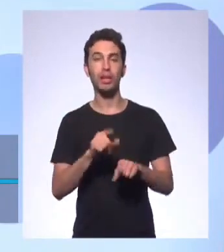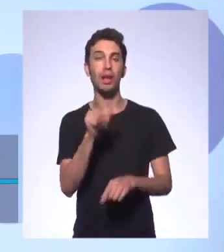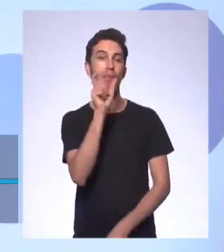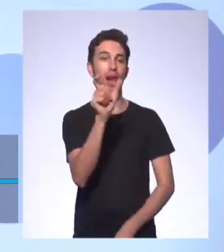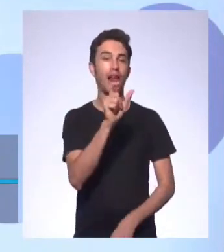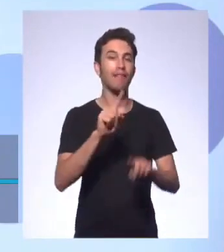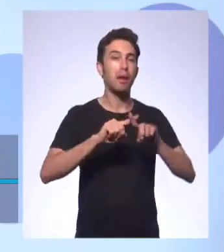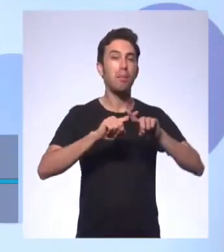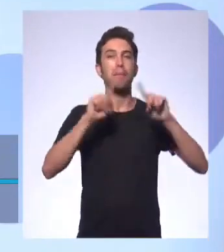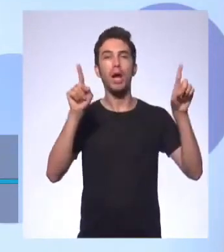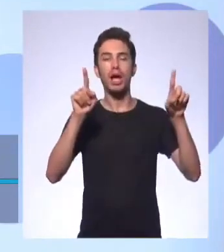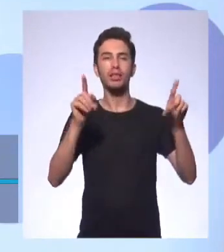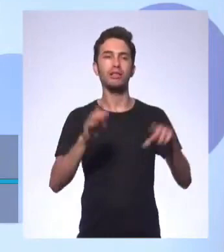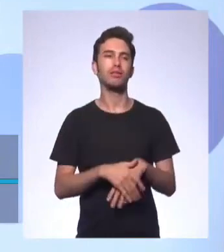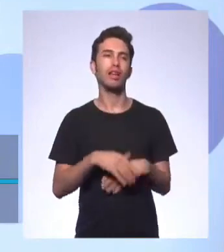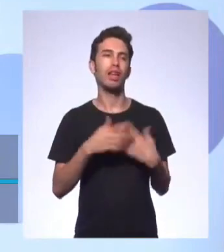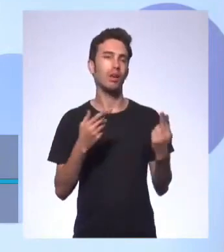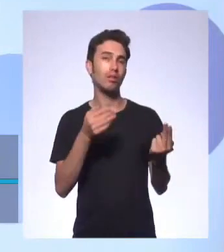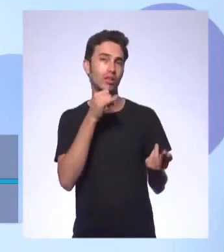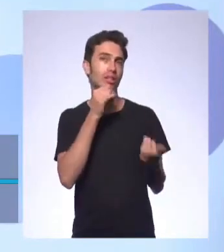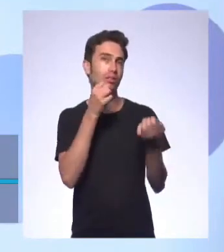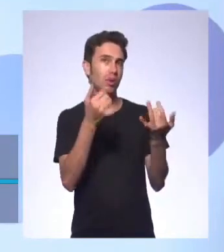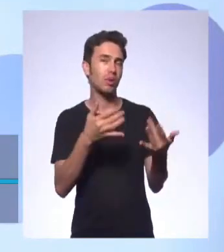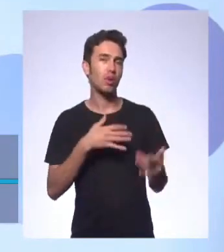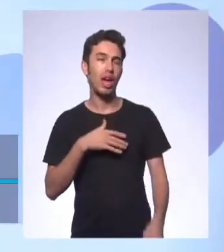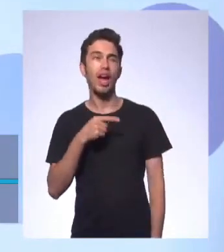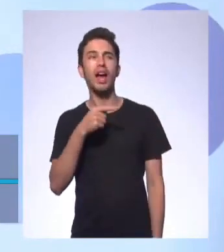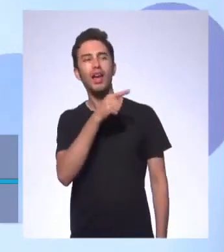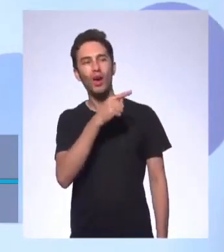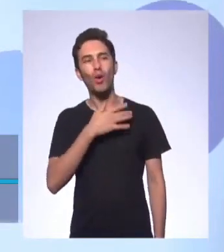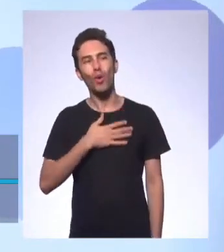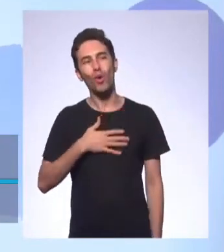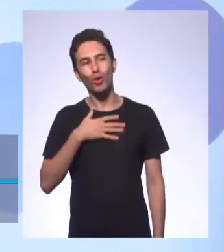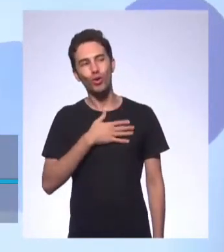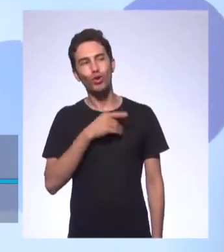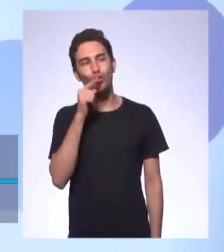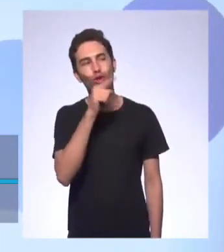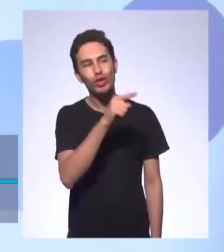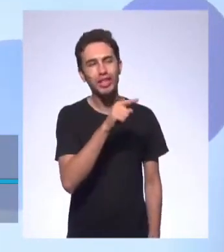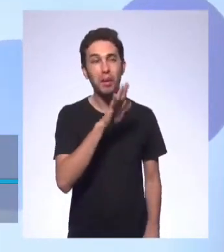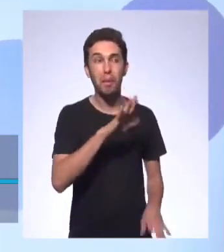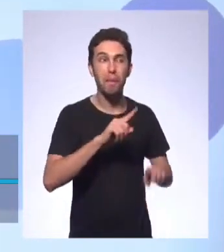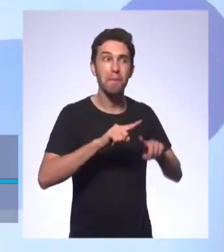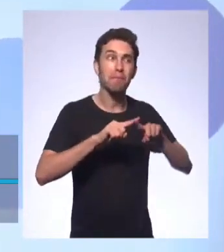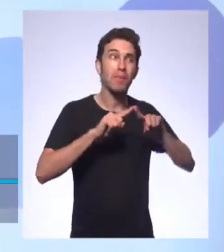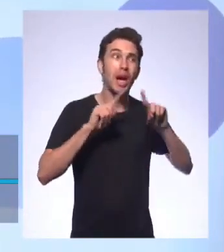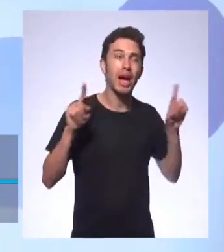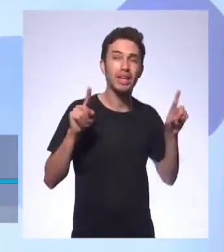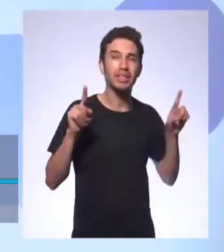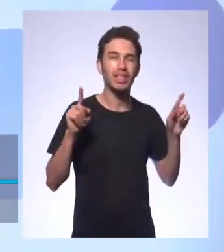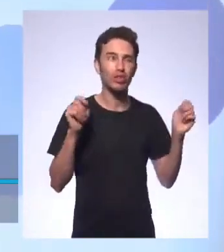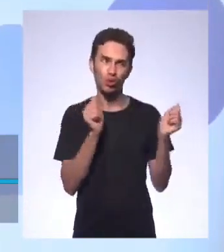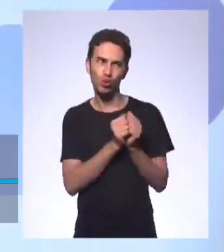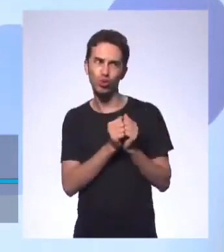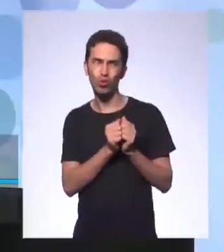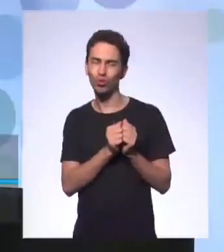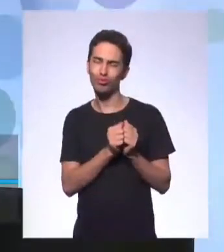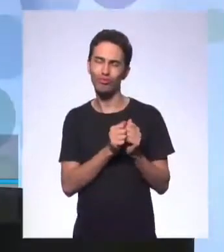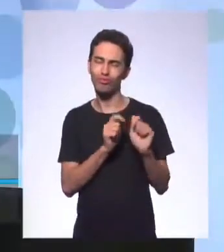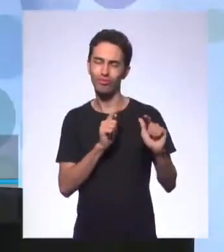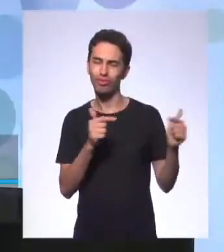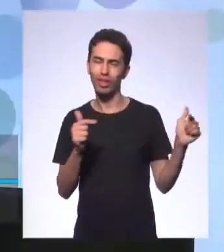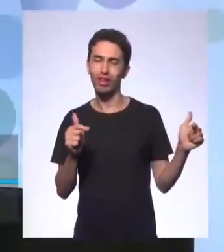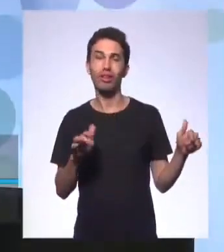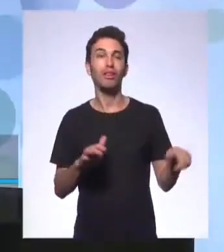o garoto chegar e falar, gosto de você, mas... não ficaremos juntos, significa que ele não gosta, né? Exato,